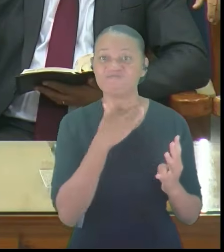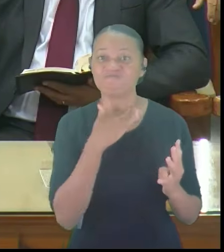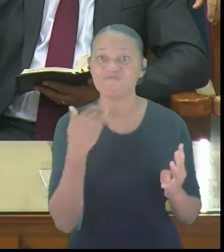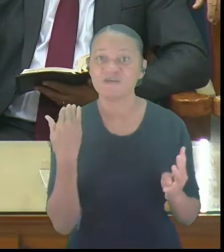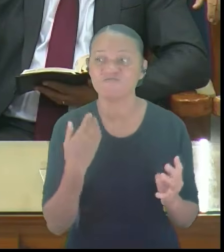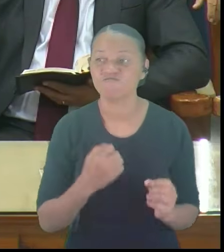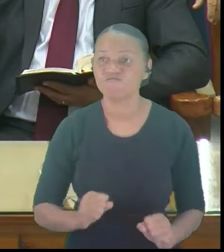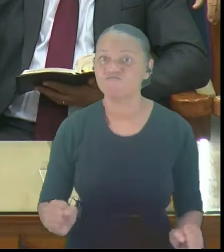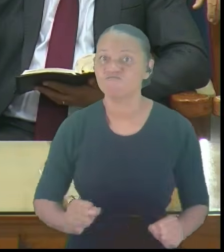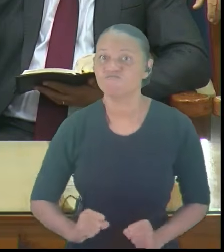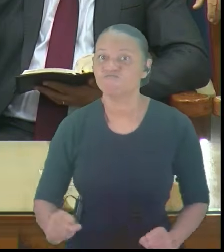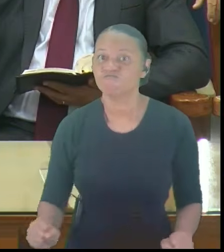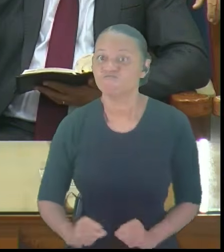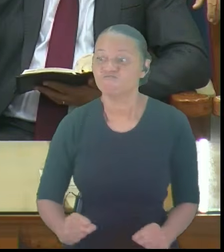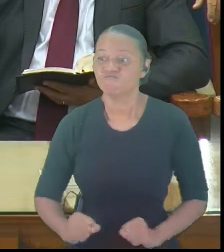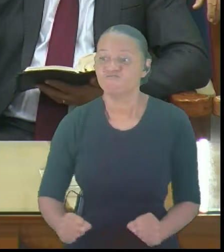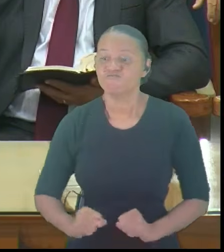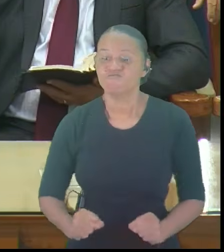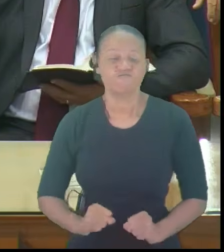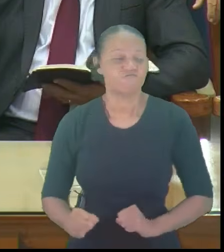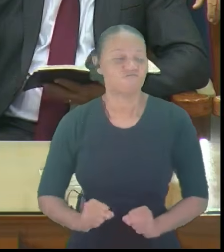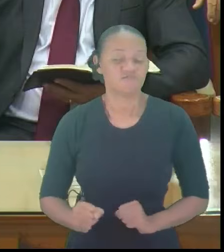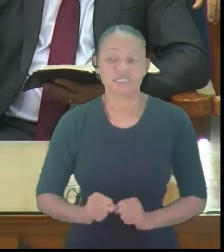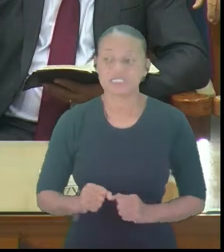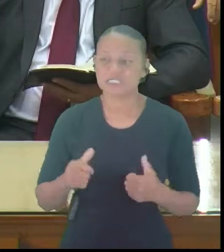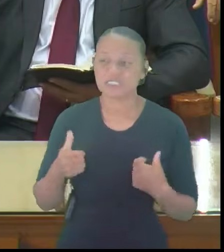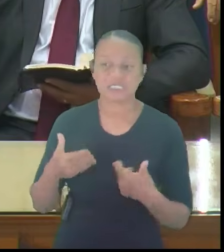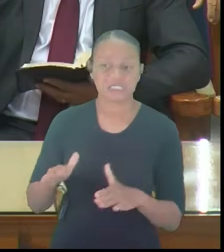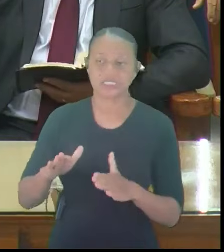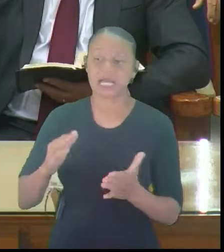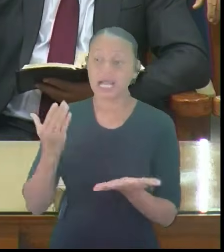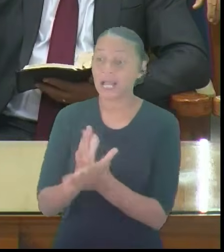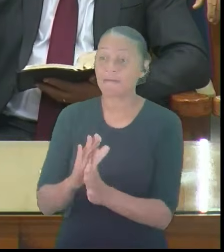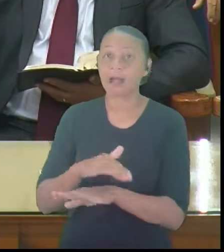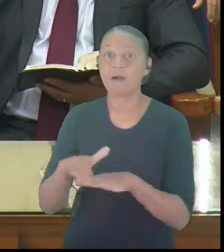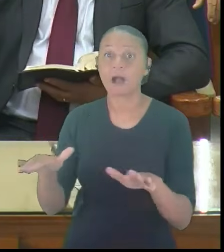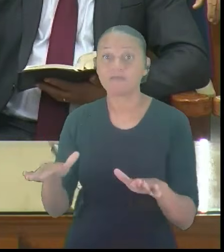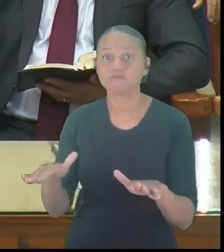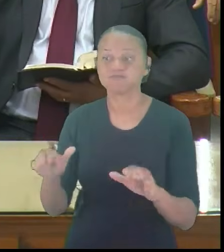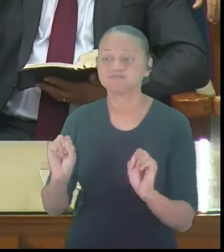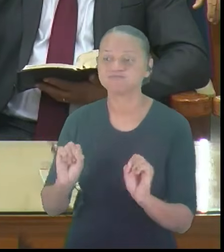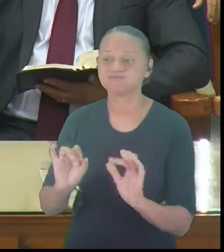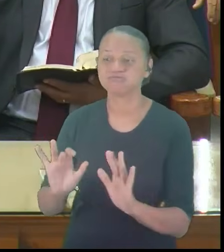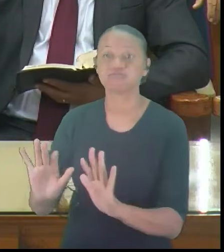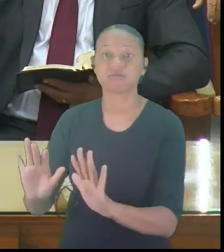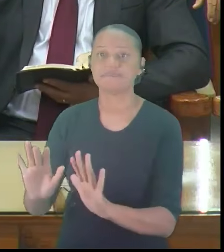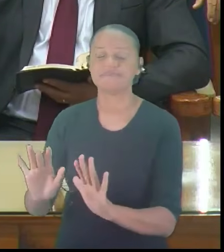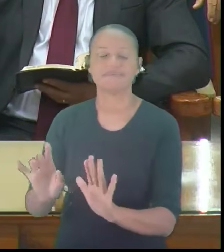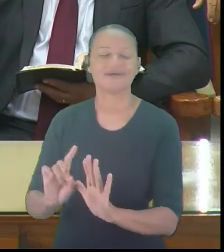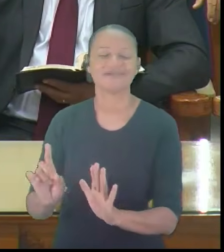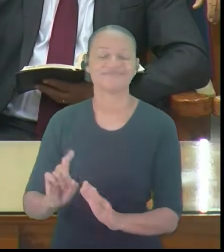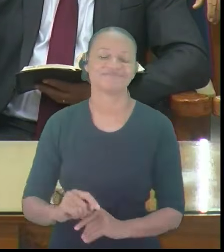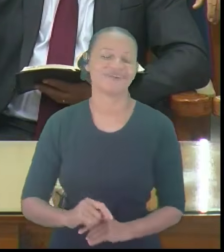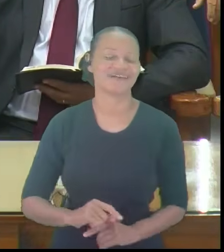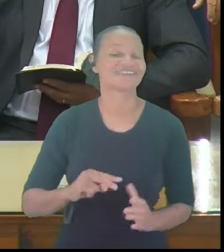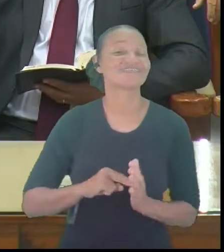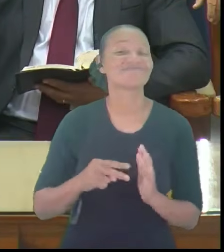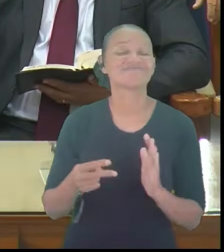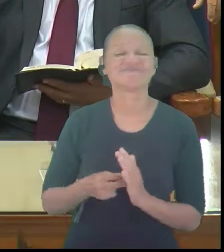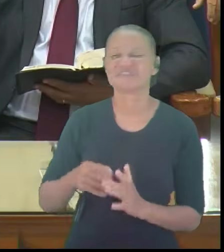Mas não tinha jeito. Queria tirar a igreja dali e não podia. Eu aprendo, igreja, que Deus é maior do que